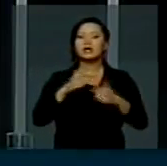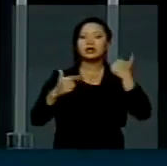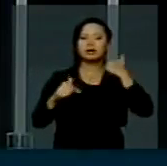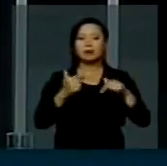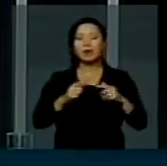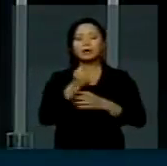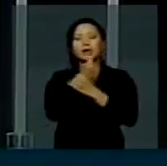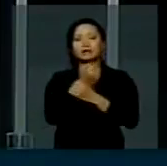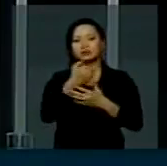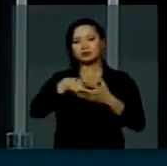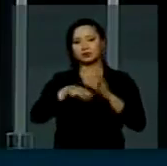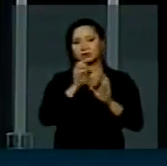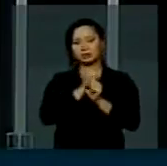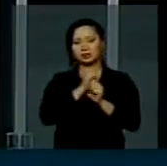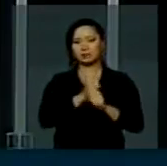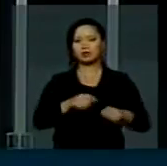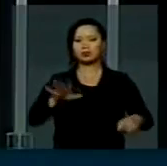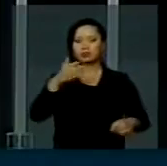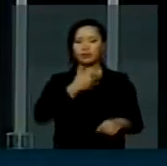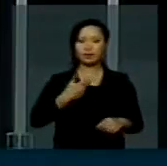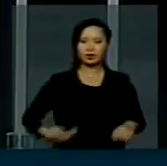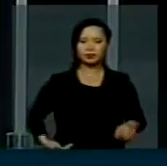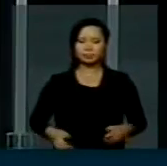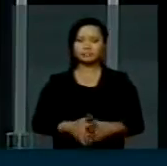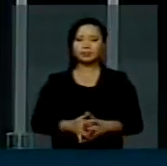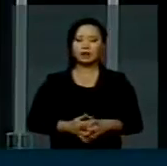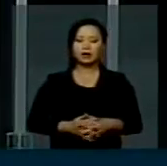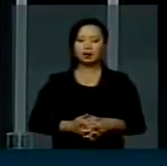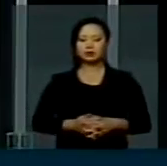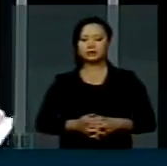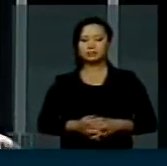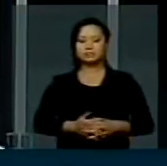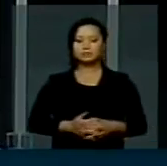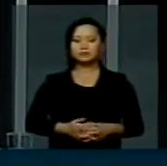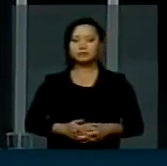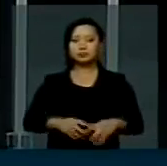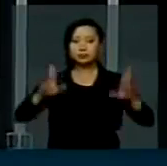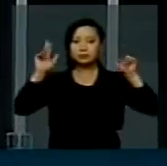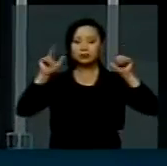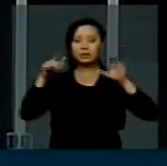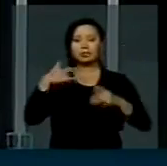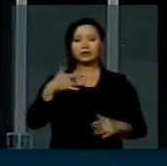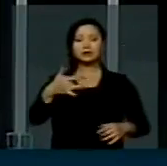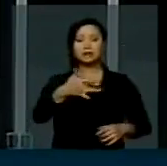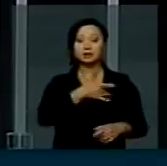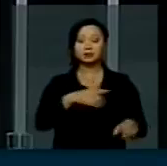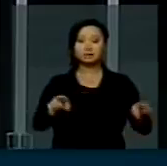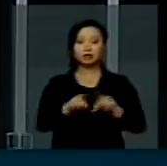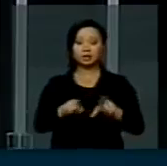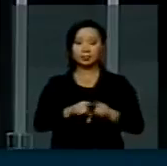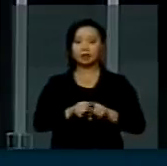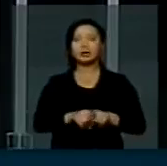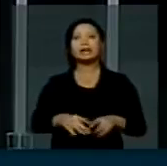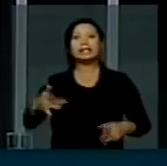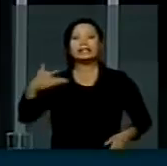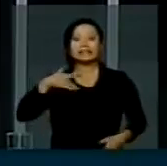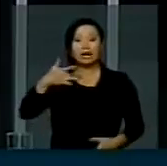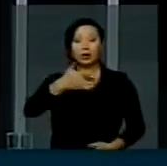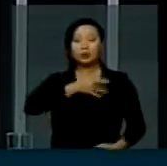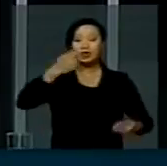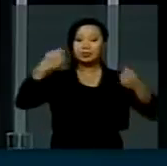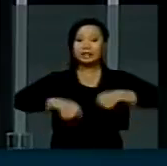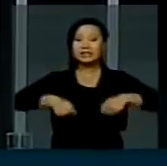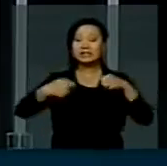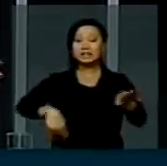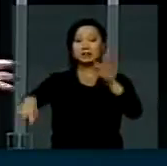União. As questões de saúde aqui colocadas, as questões da prevenção. E é